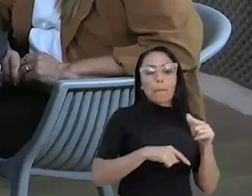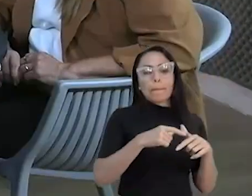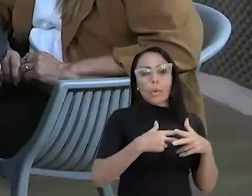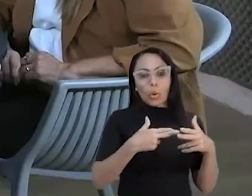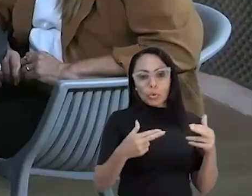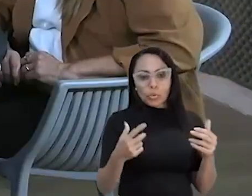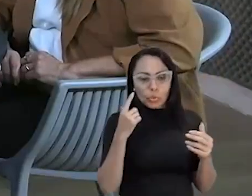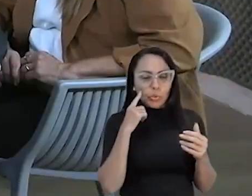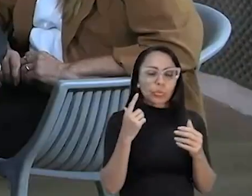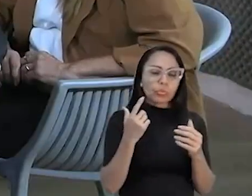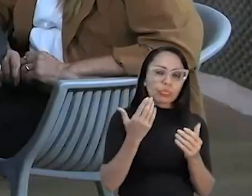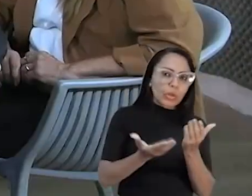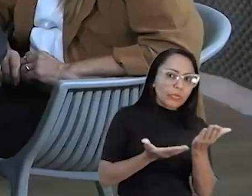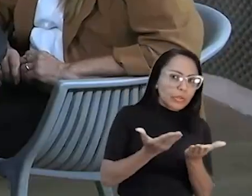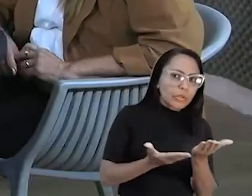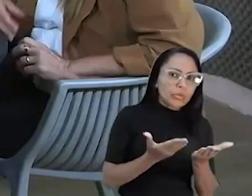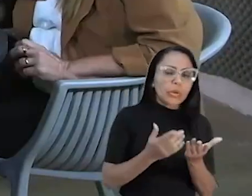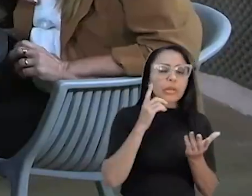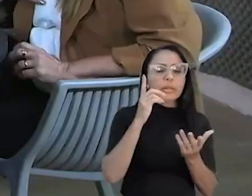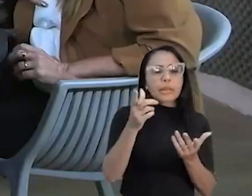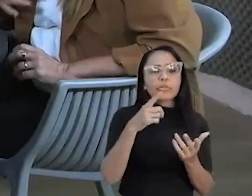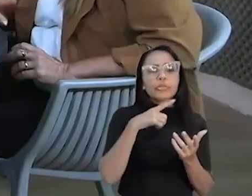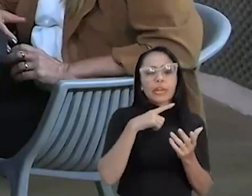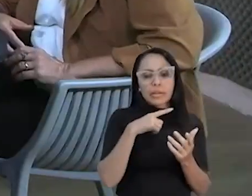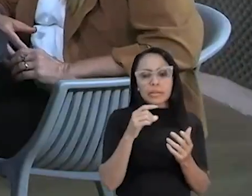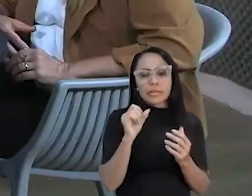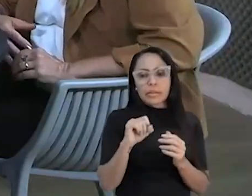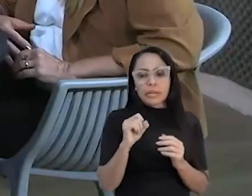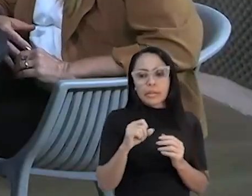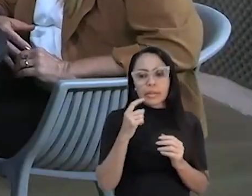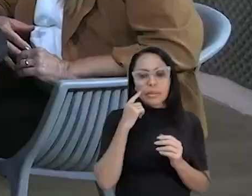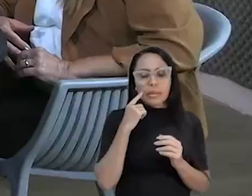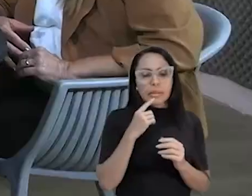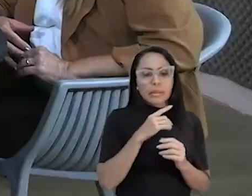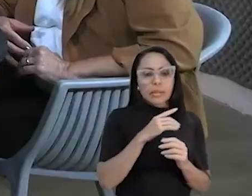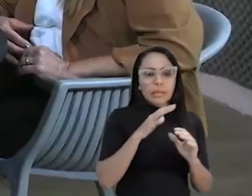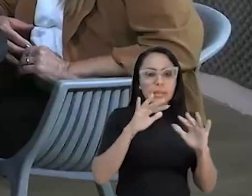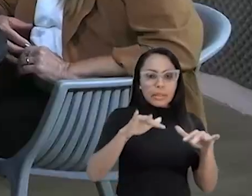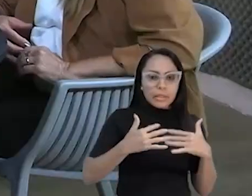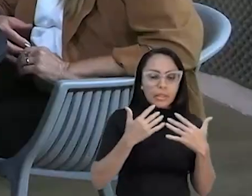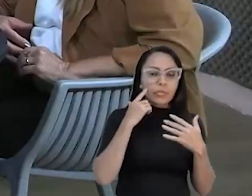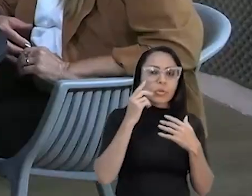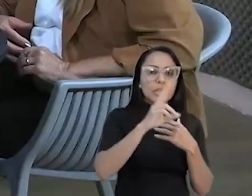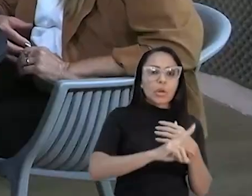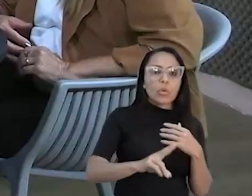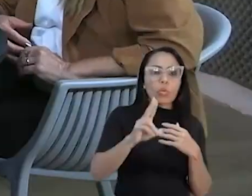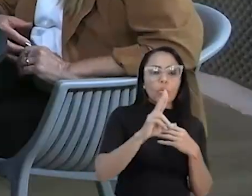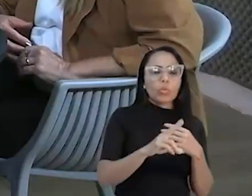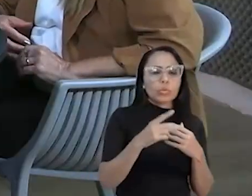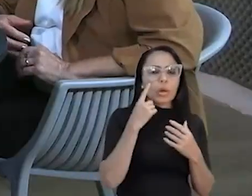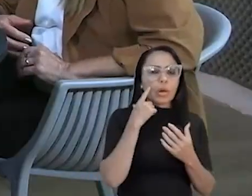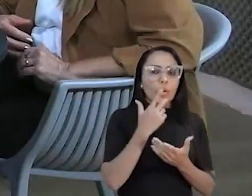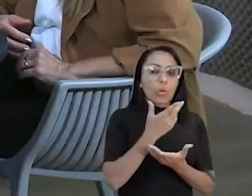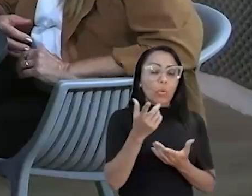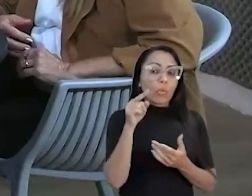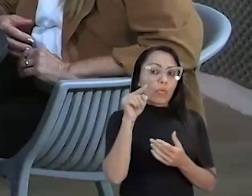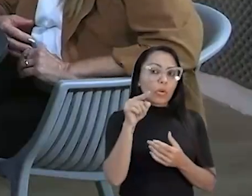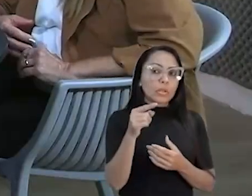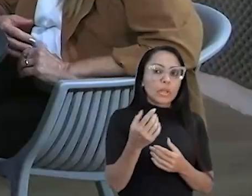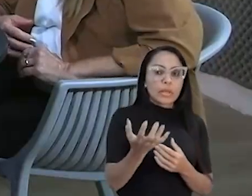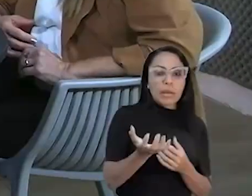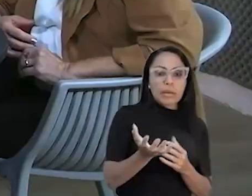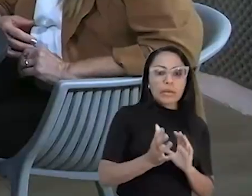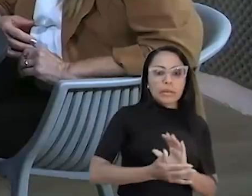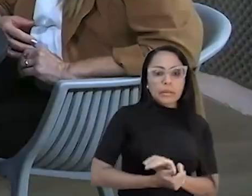e serviços que eles têm identidades, ou seja, você usa como você quer. Né? Um grande exemplo é o nosso